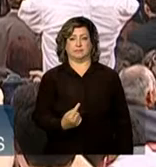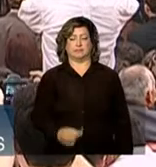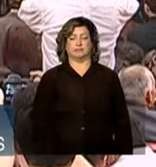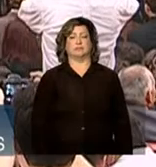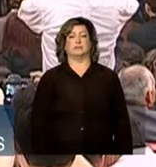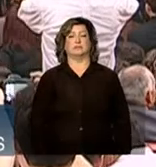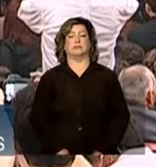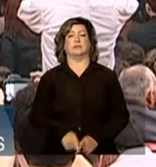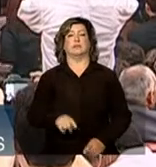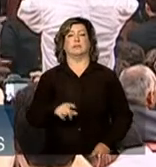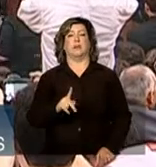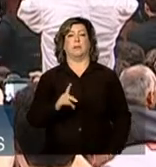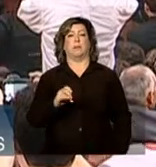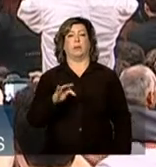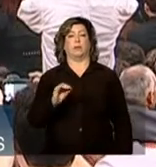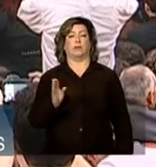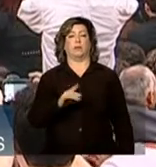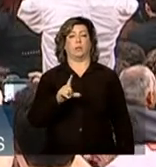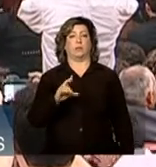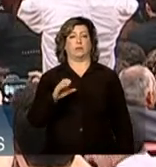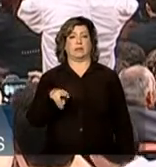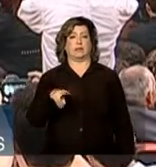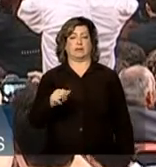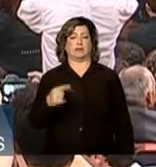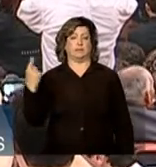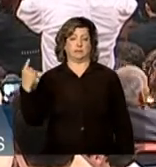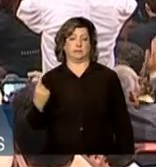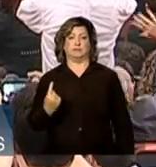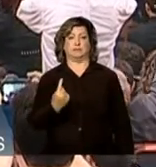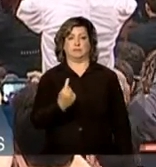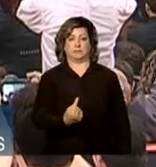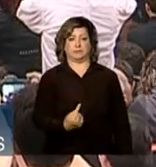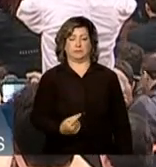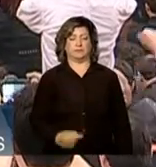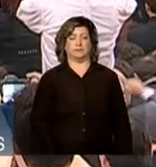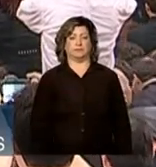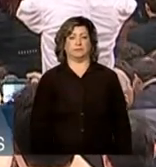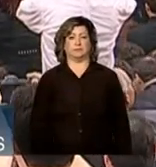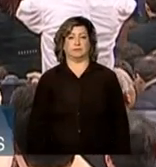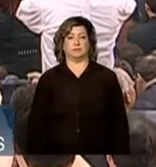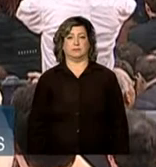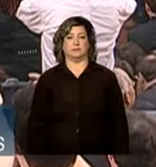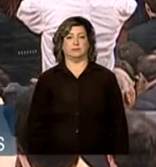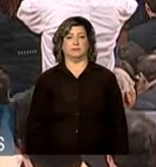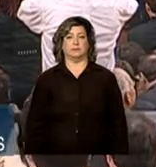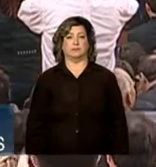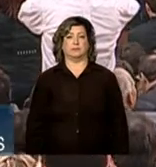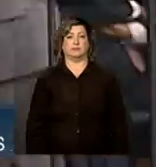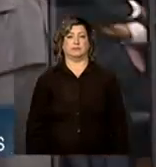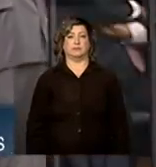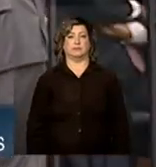Porto Lucena, Léo Miguel Venschenselder.